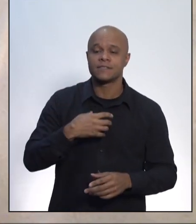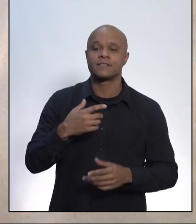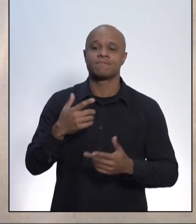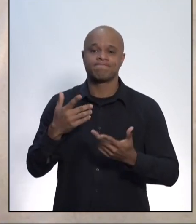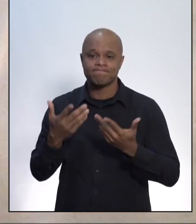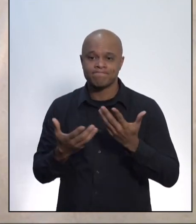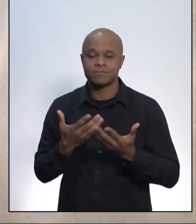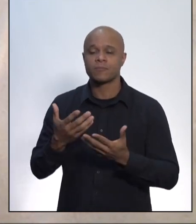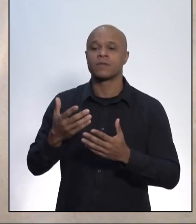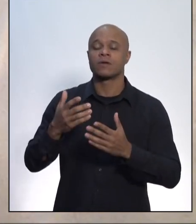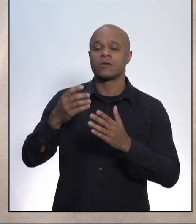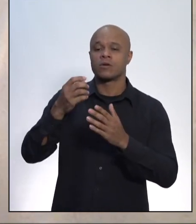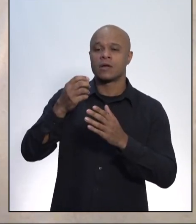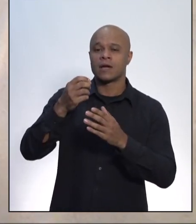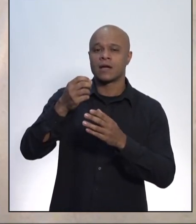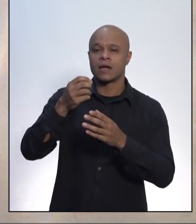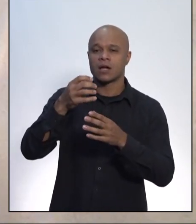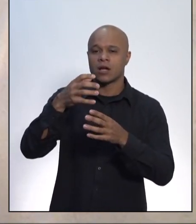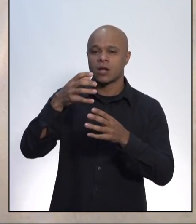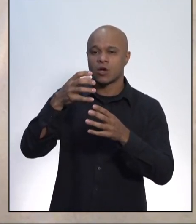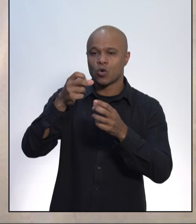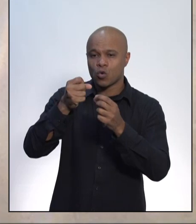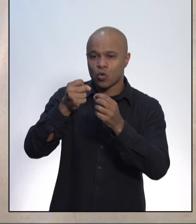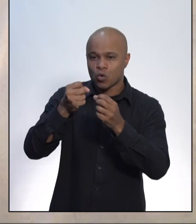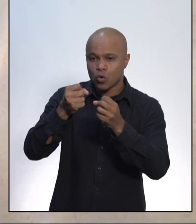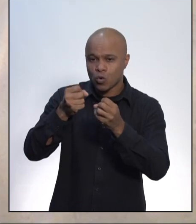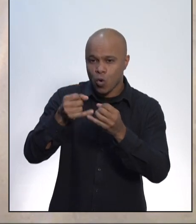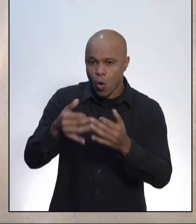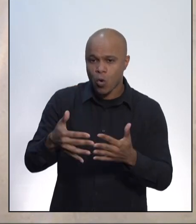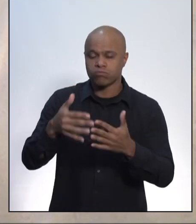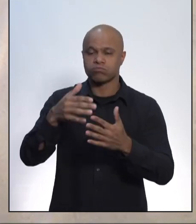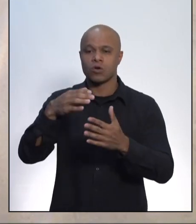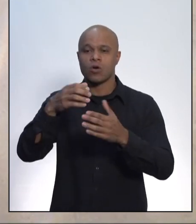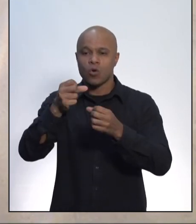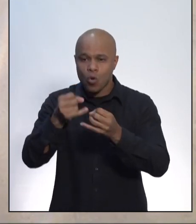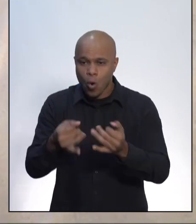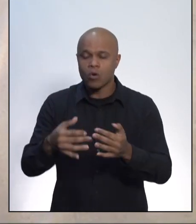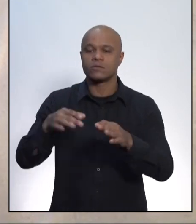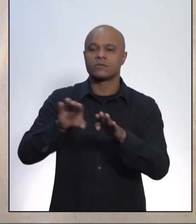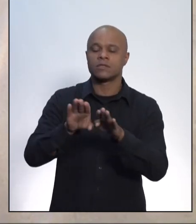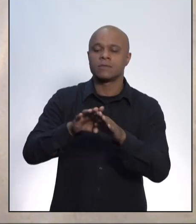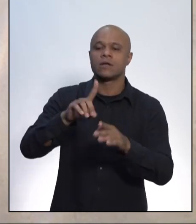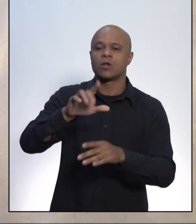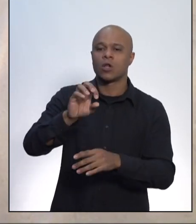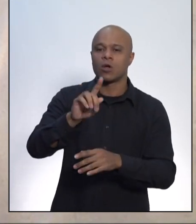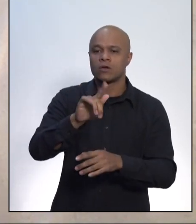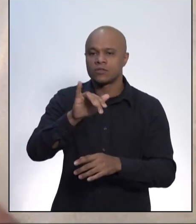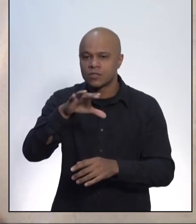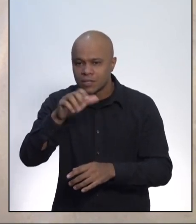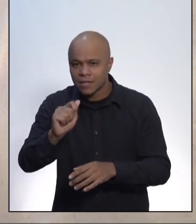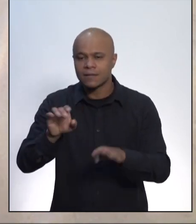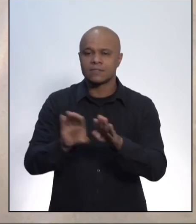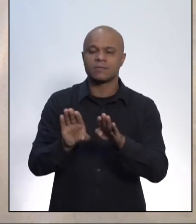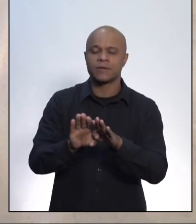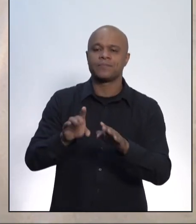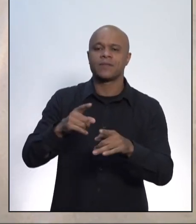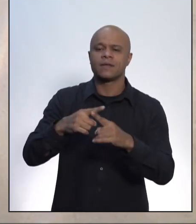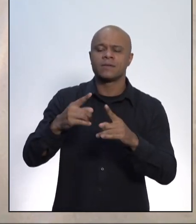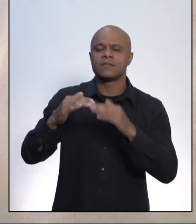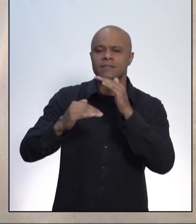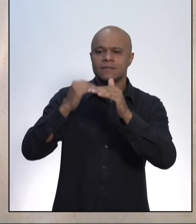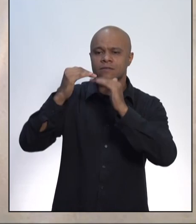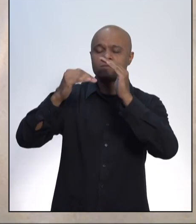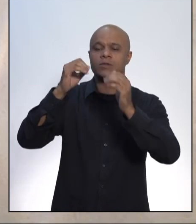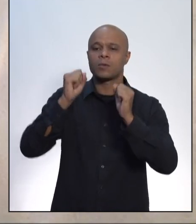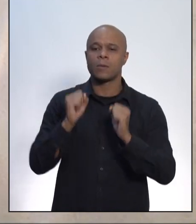da parte de codificação. Ela abre a mente das pessoas, principalmente para a parte lógica de desenvolvimento, que isso você pode utilizar na